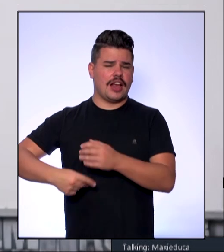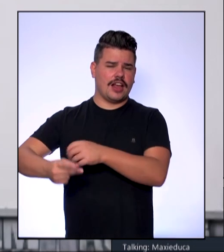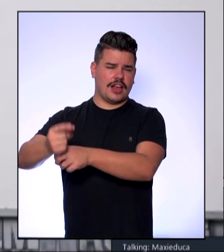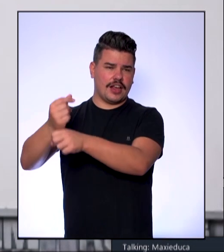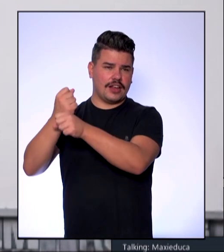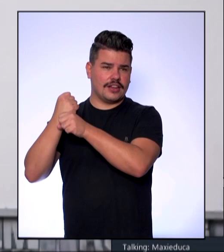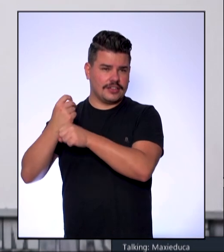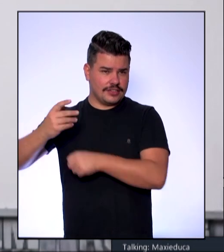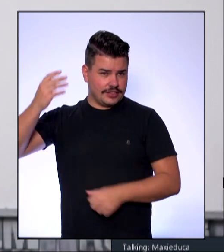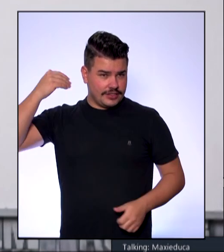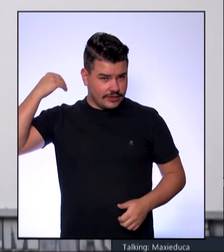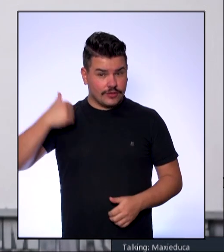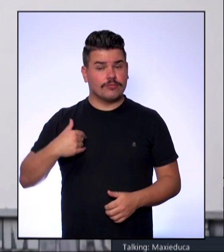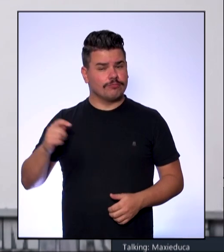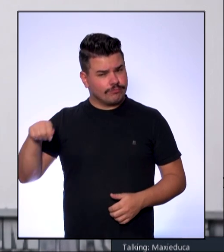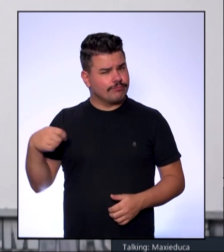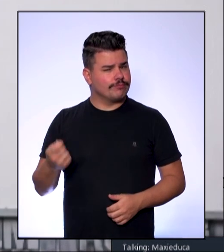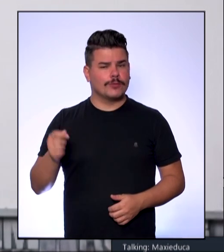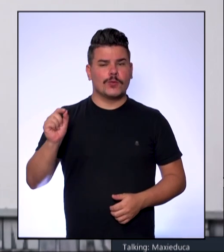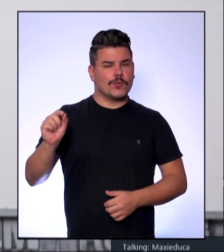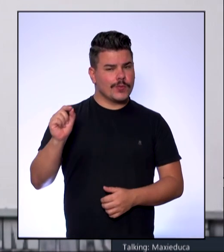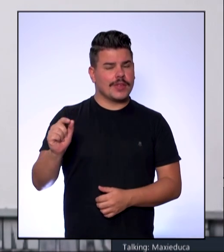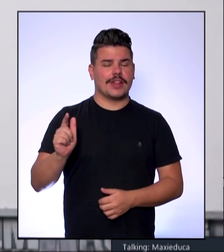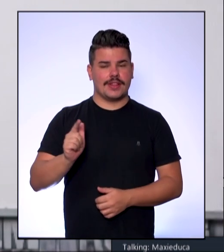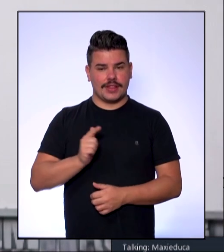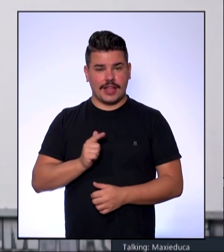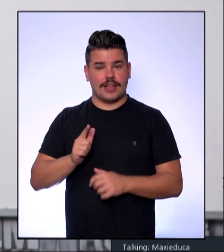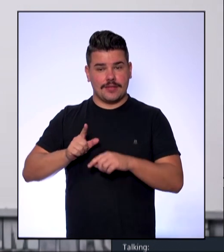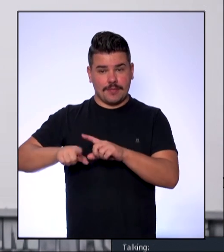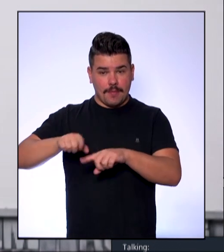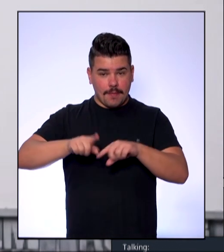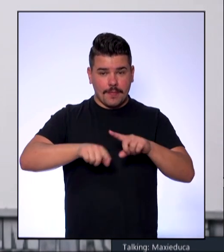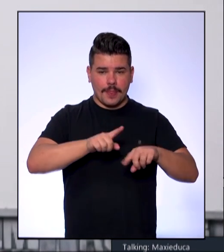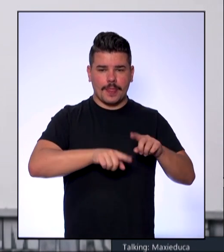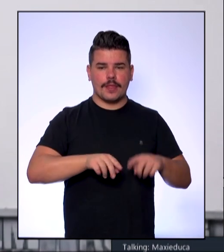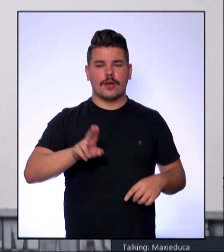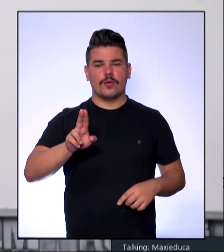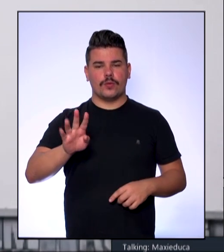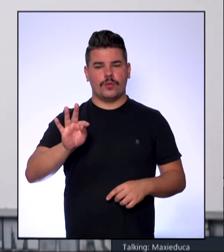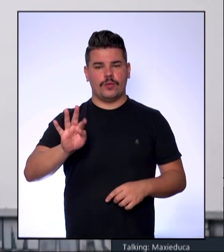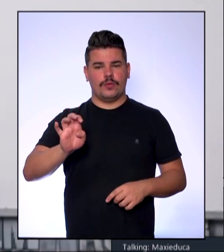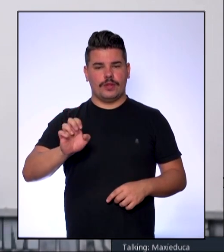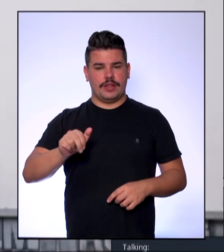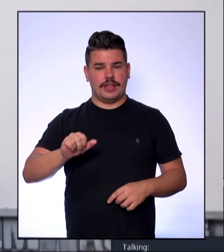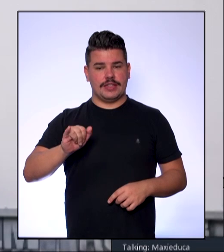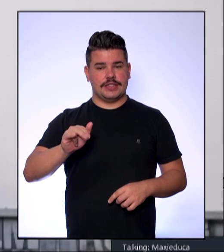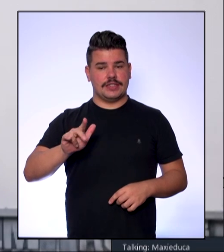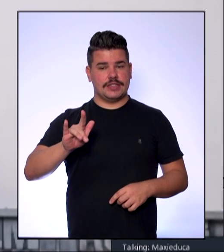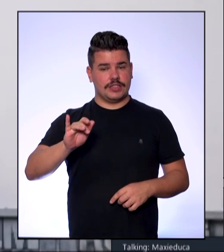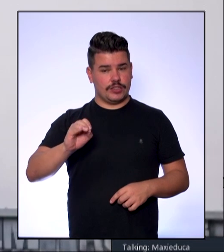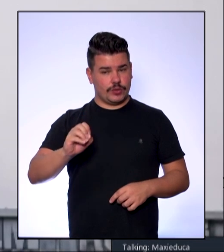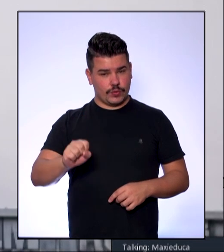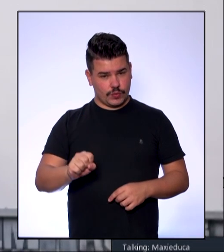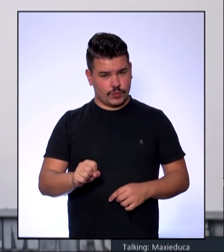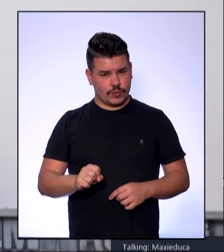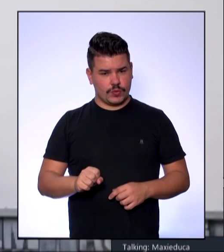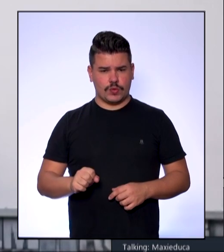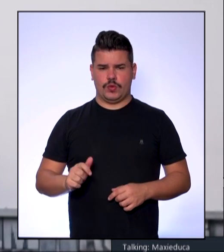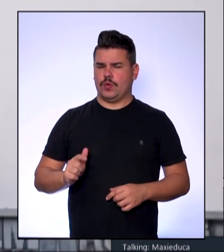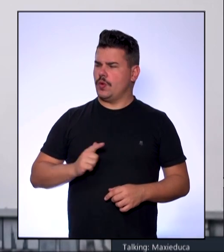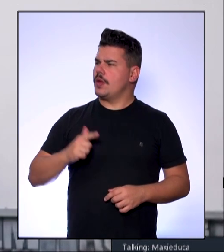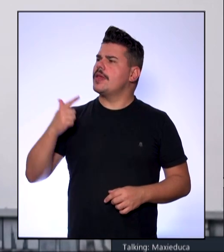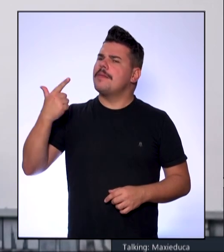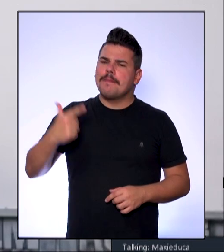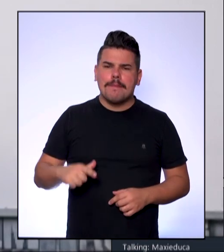escala, um negócio chamado de utensílios. Professor, o que mais que as tribos